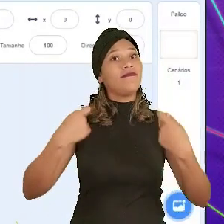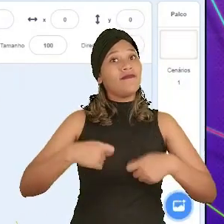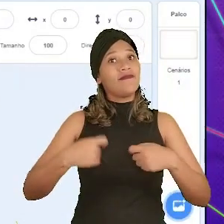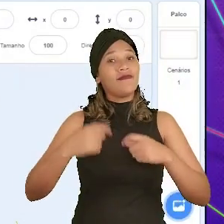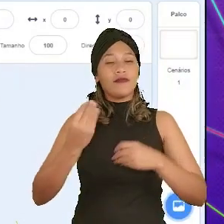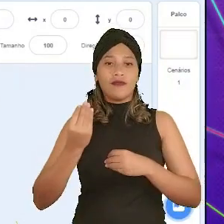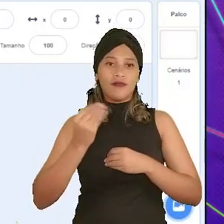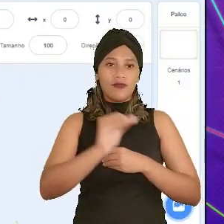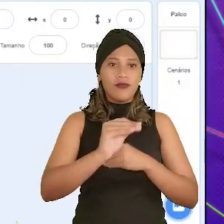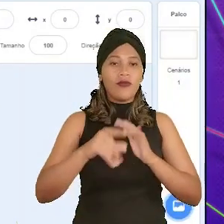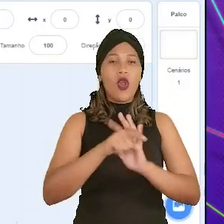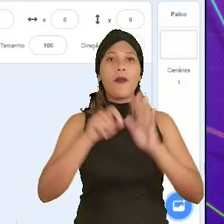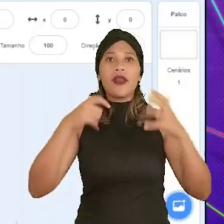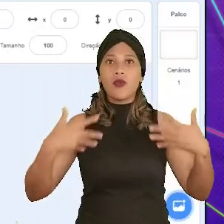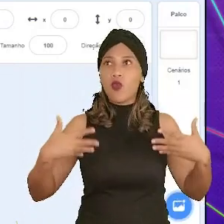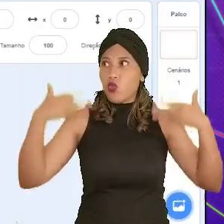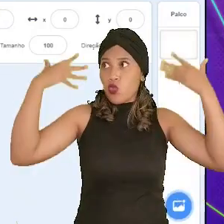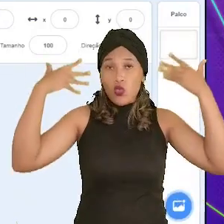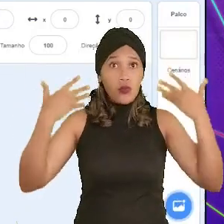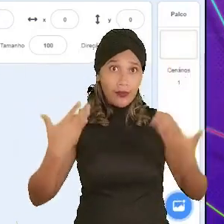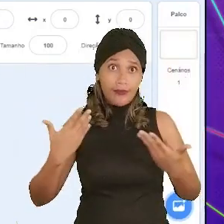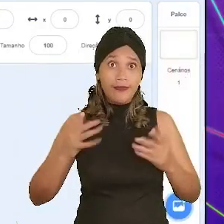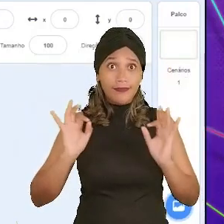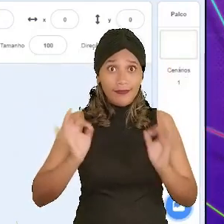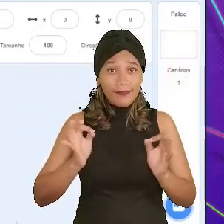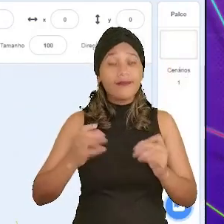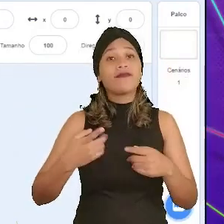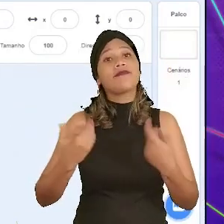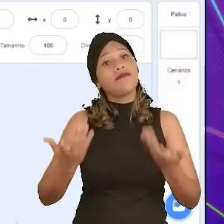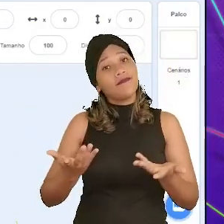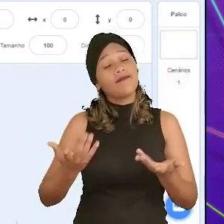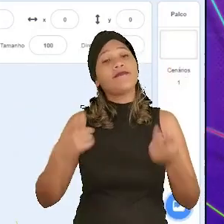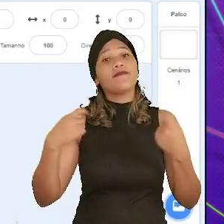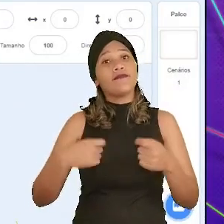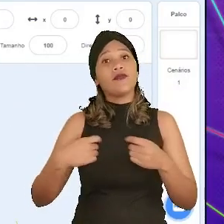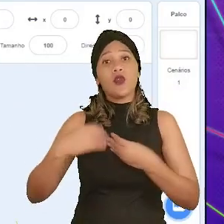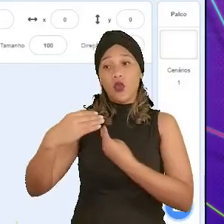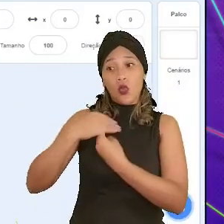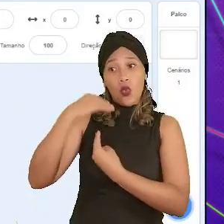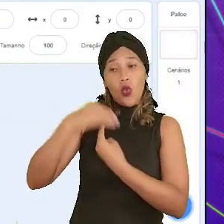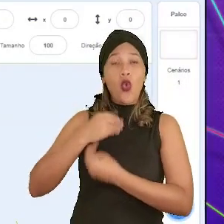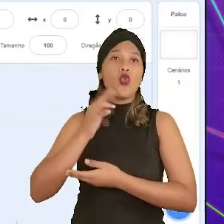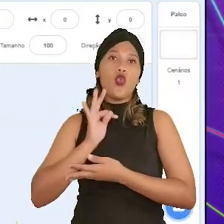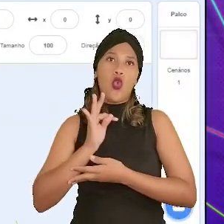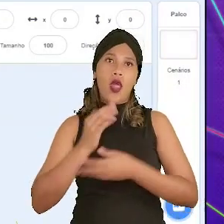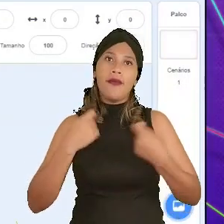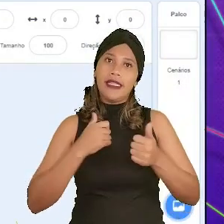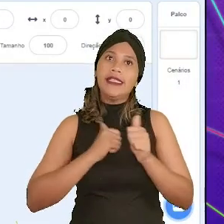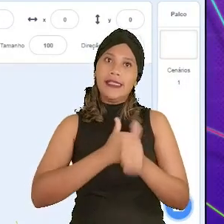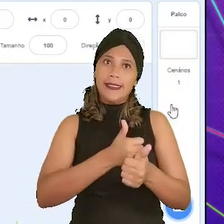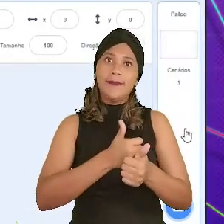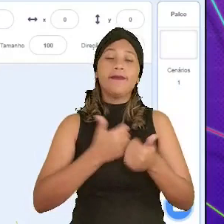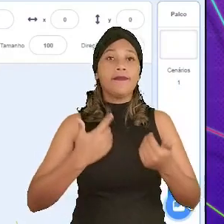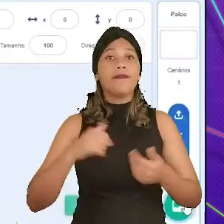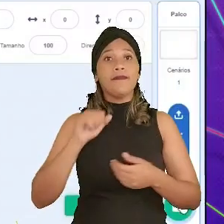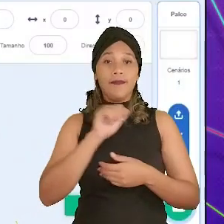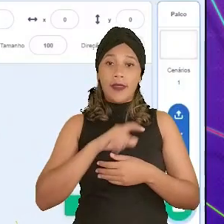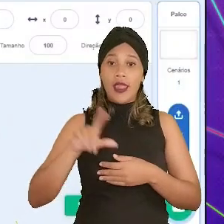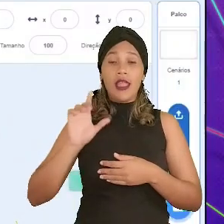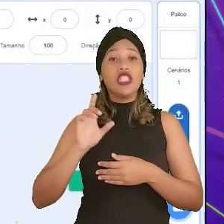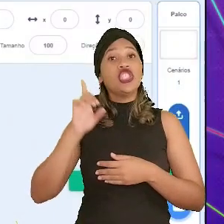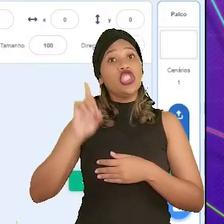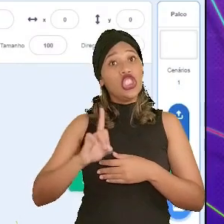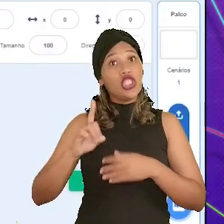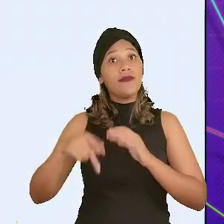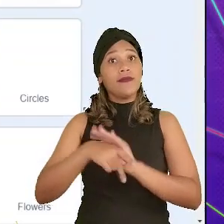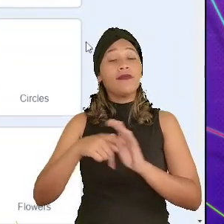vai precisar adicionar um cenário ao nosso jogo. E para isso, temos que seguir a indicação do tutorial. Na parte